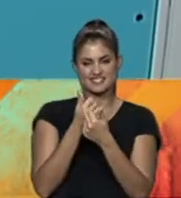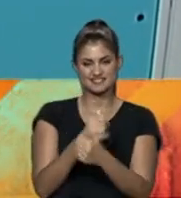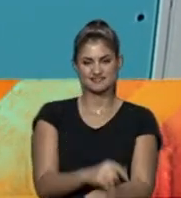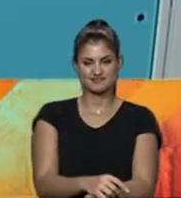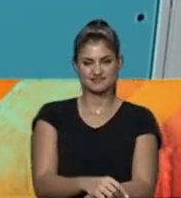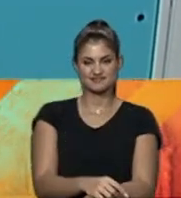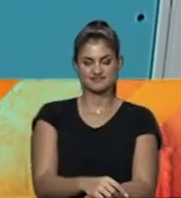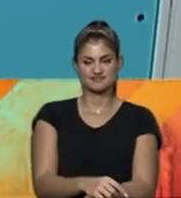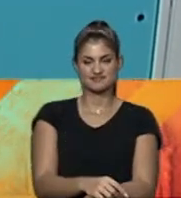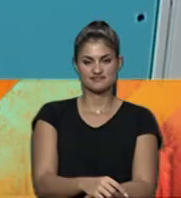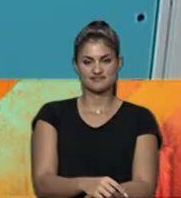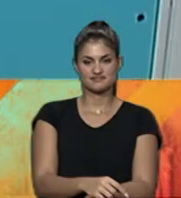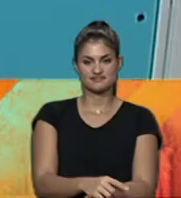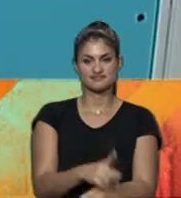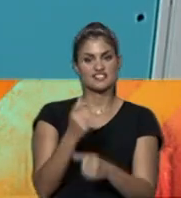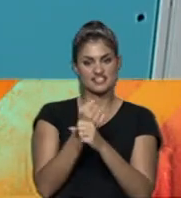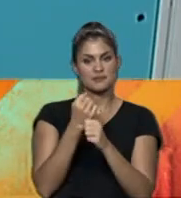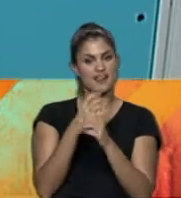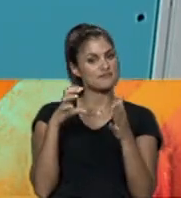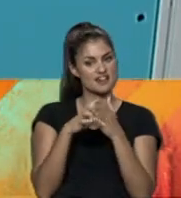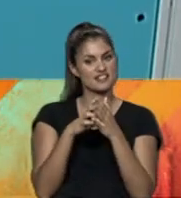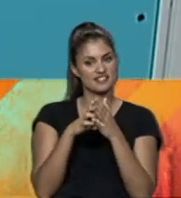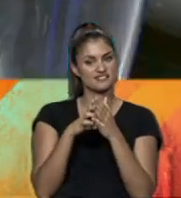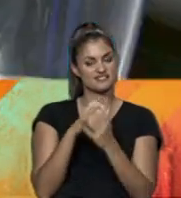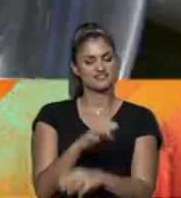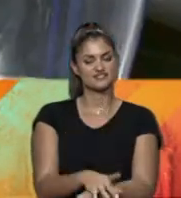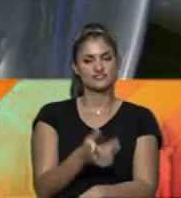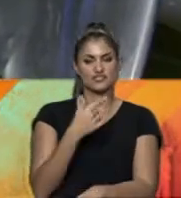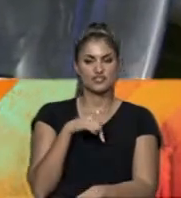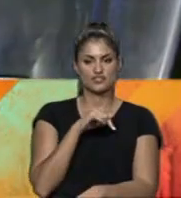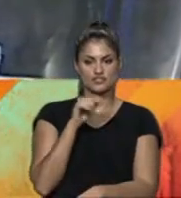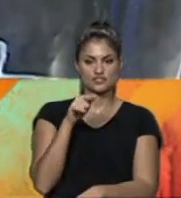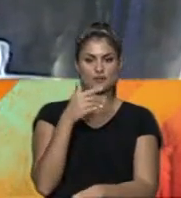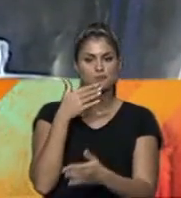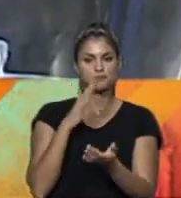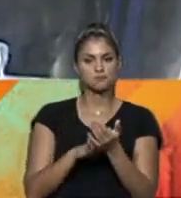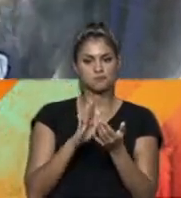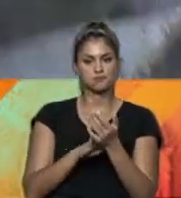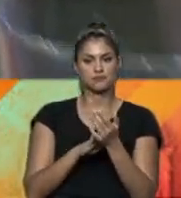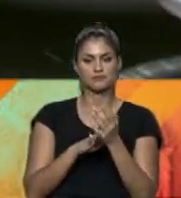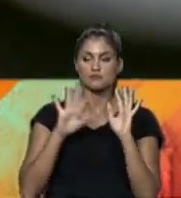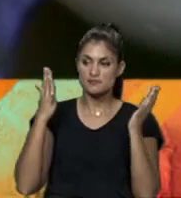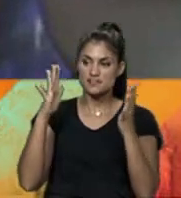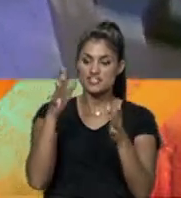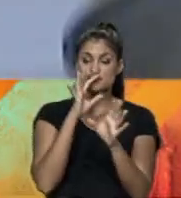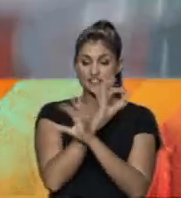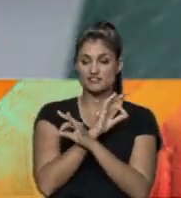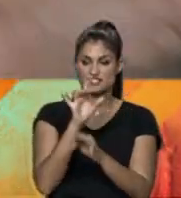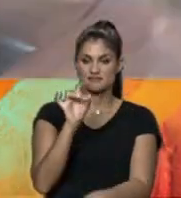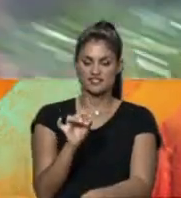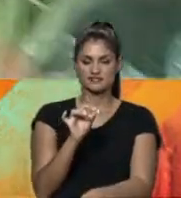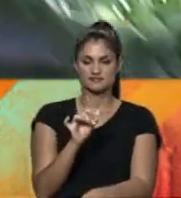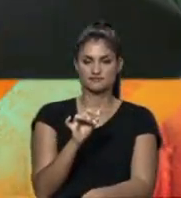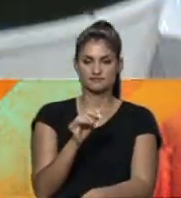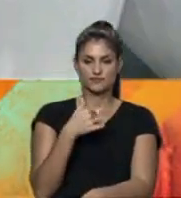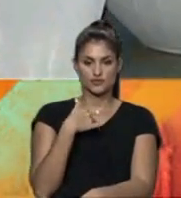trabalhar... No golfe. Na barca, sim. Nós temos lá uma paisagem fabulosa. Ainda não. Olha,